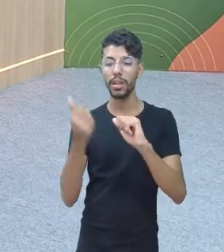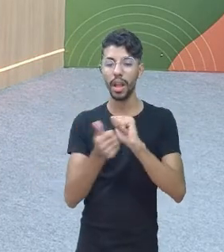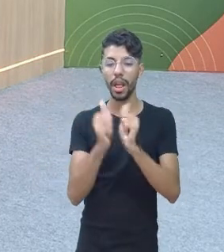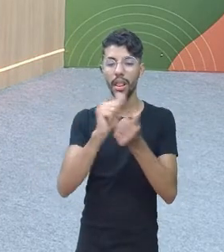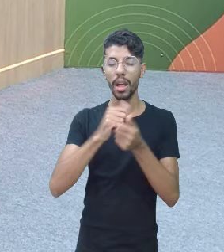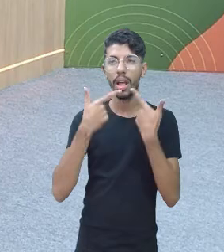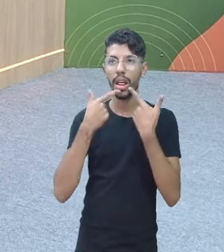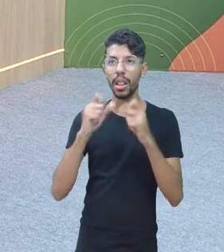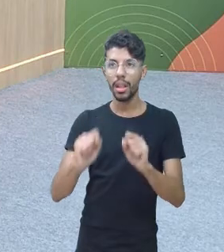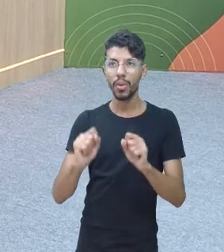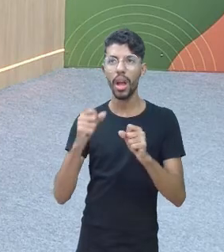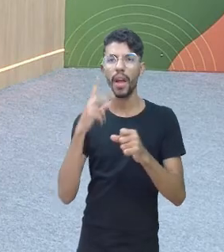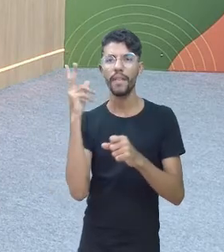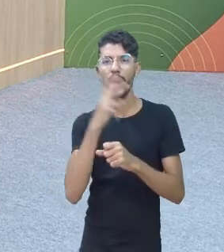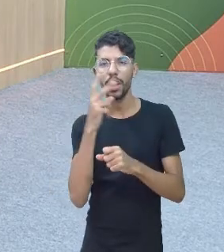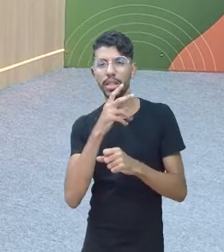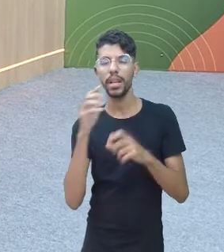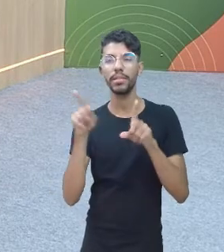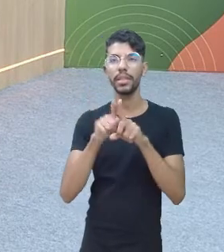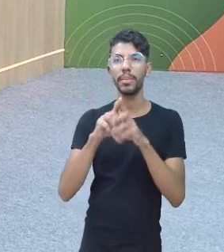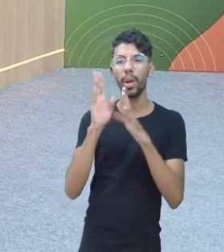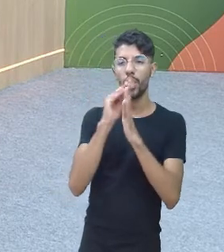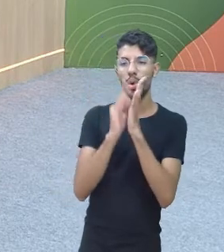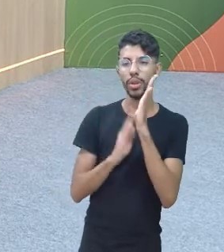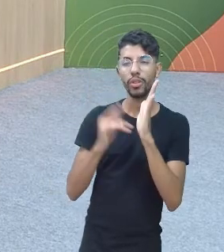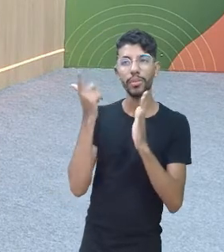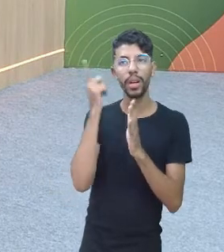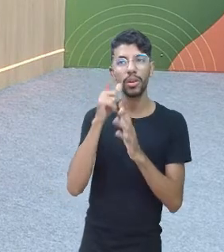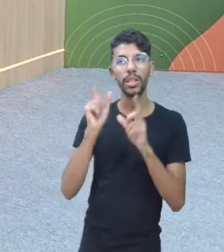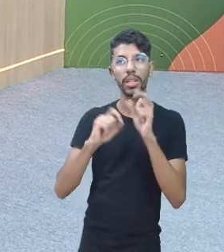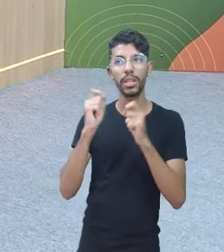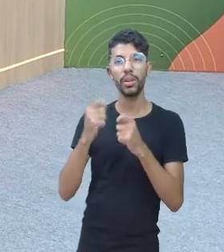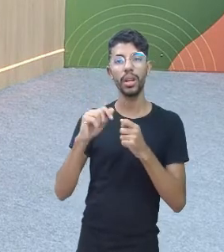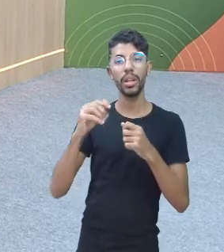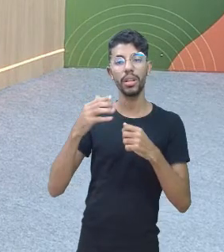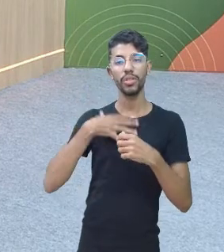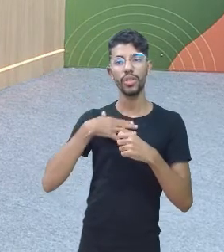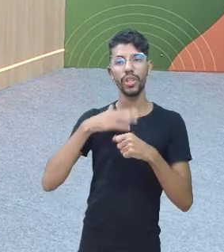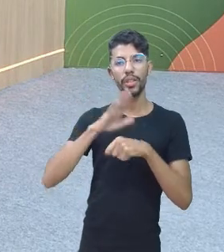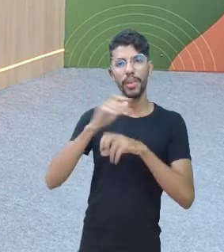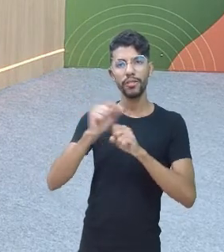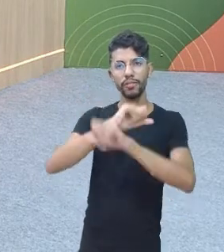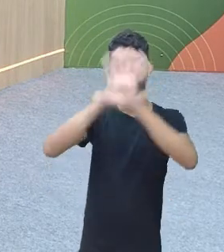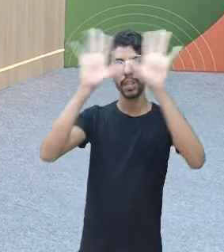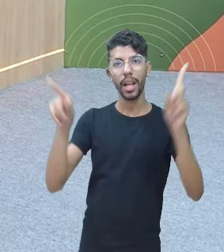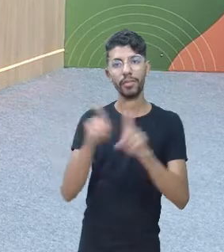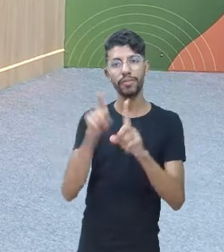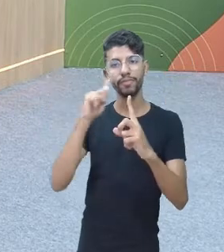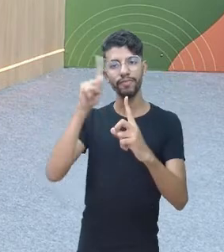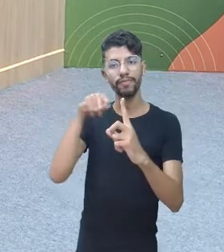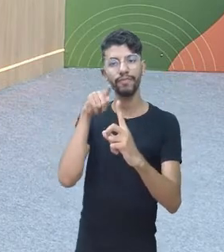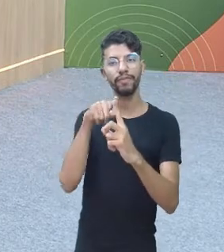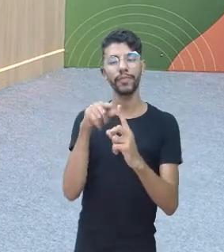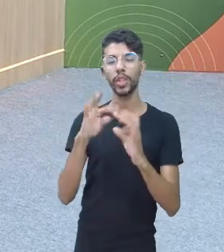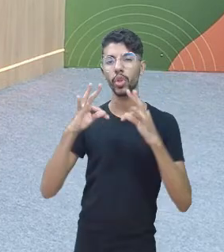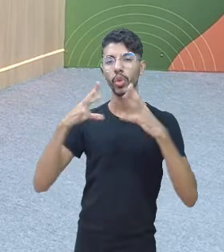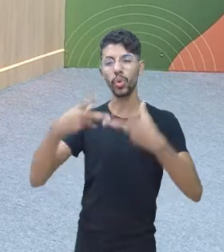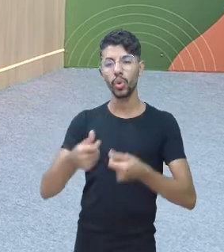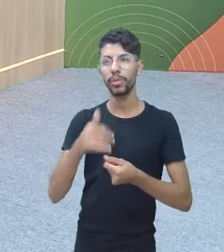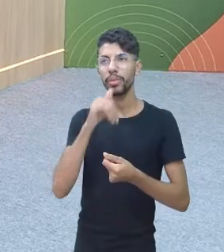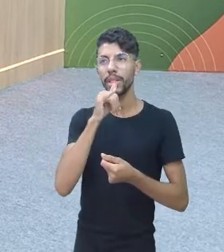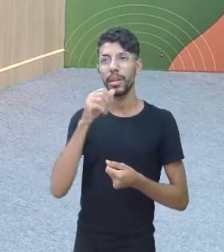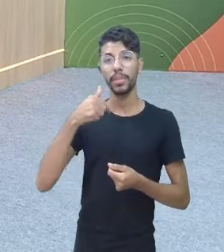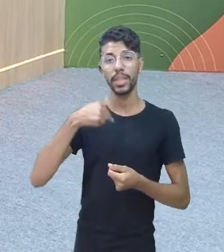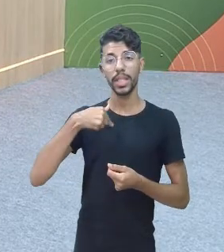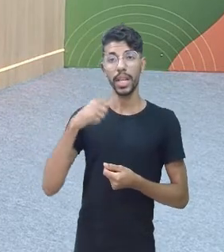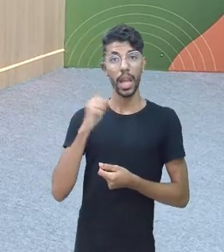velocidade, o conteúdo, para que chegue de forma mais clara e objetiva para todo mundo. Afinal, se eu não pensar em vocês aqui